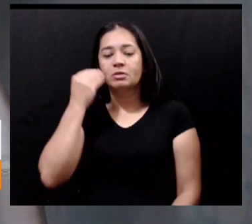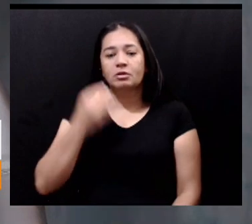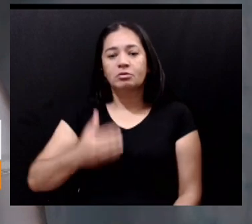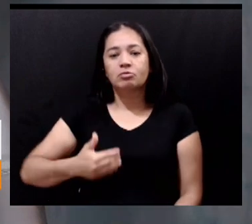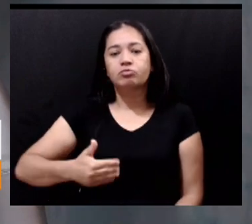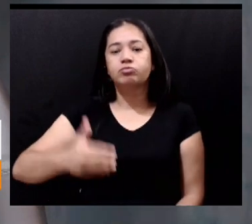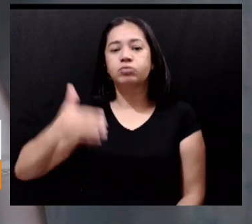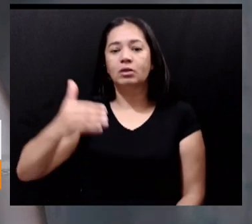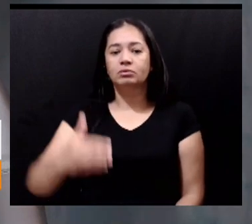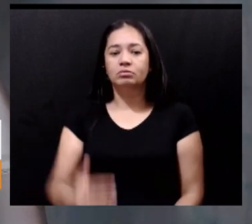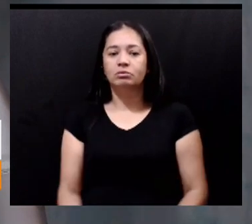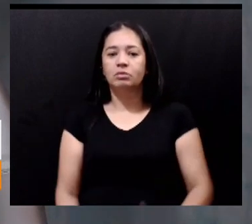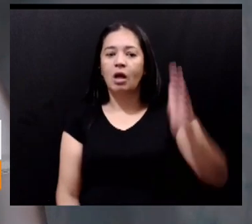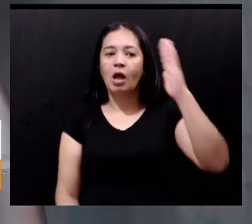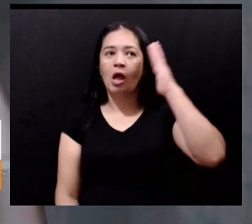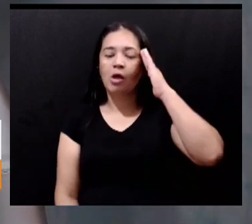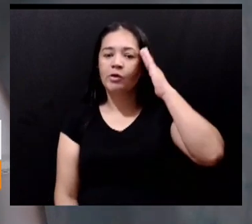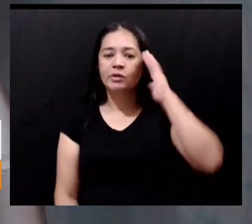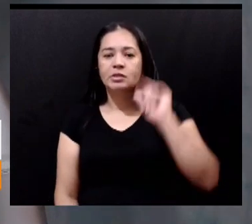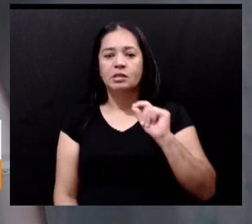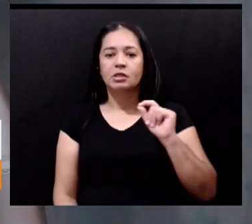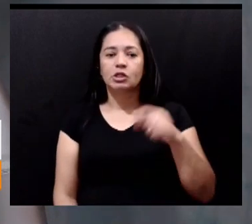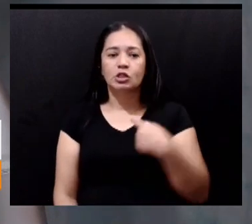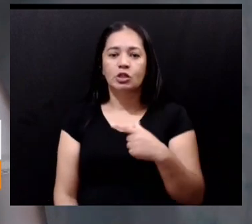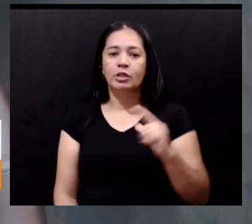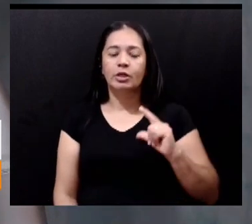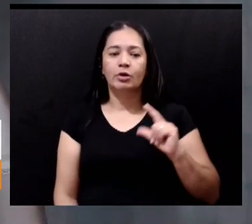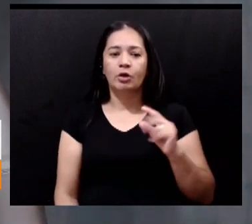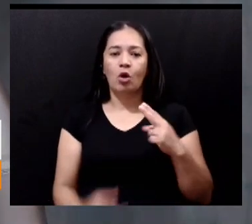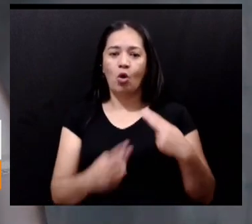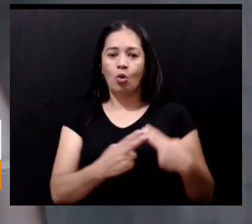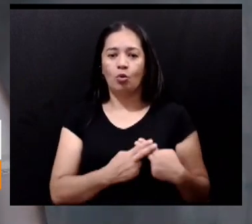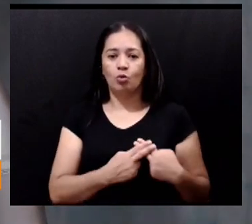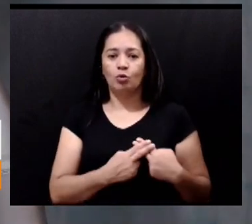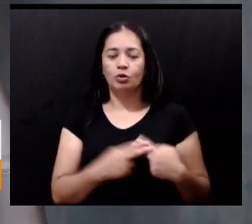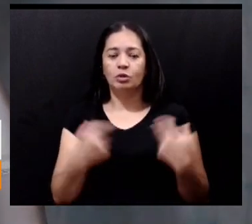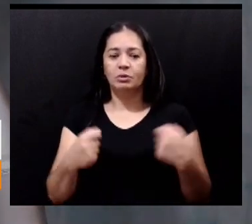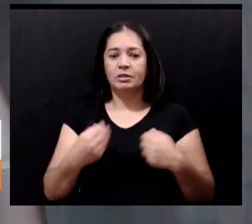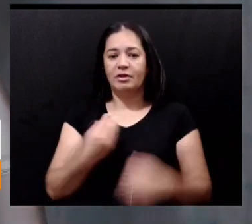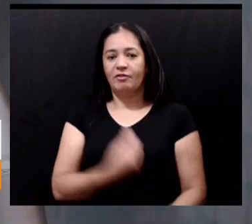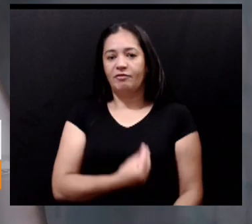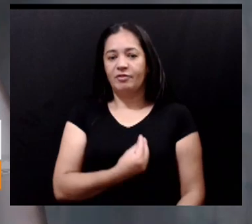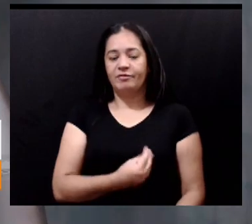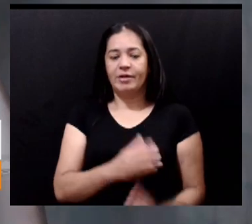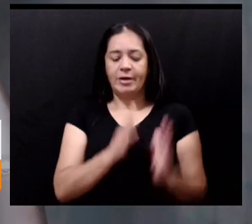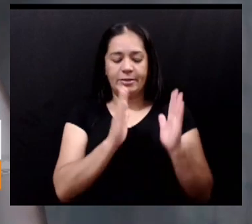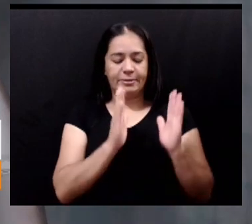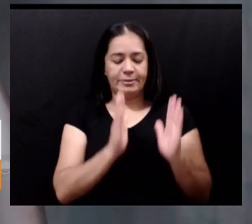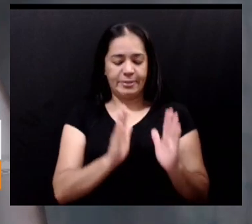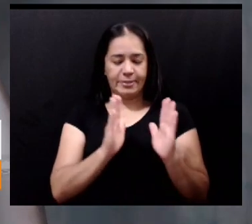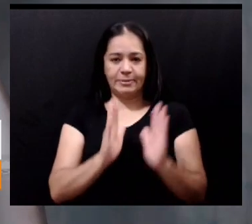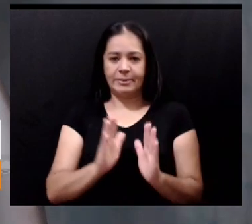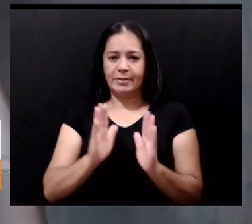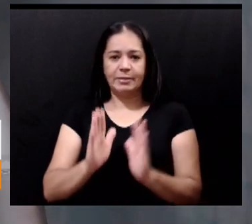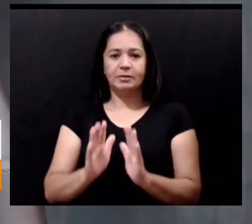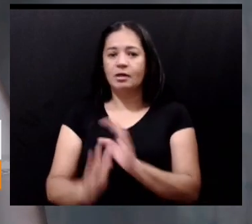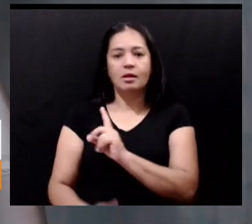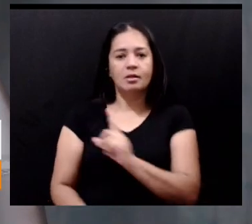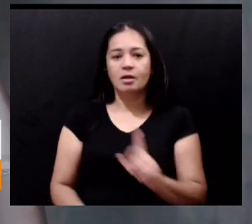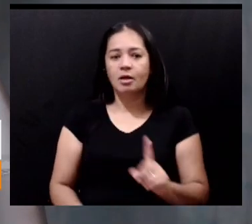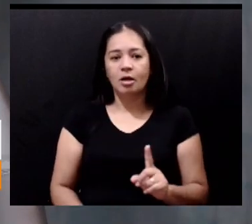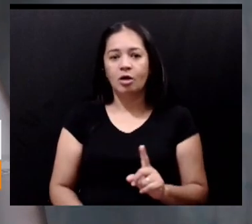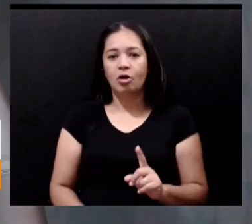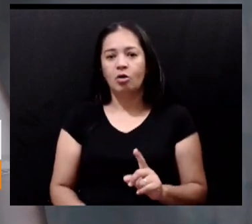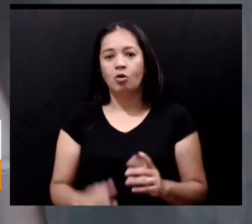tem algo que o luto precisa ser vivido dessa forma. Não acredito que tenha um jeito certo ou errado de viver o